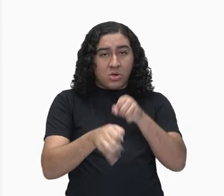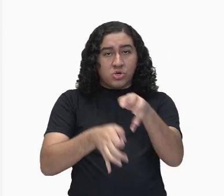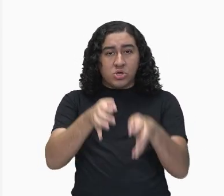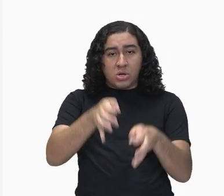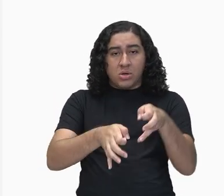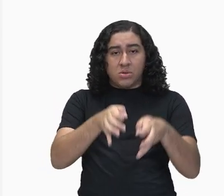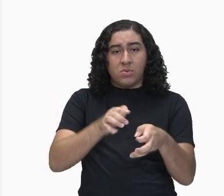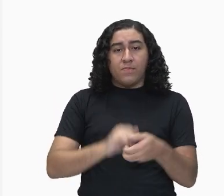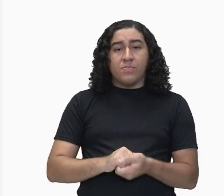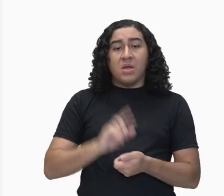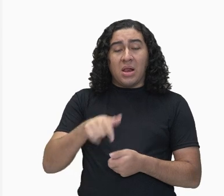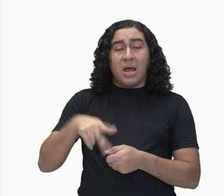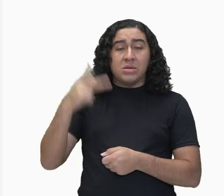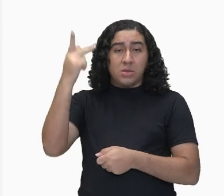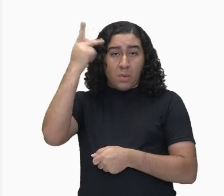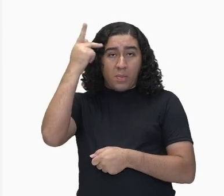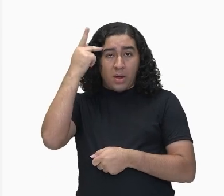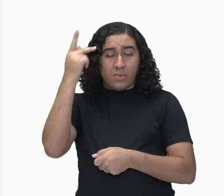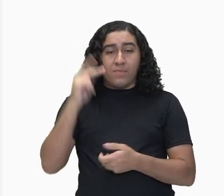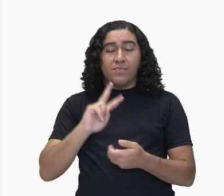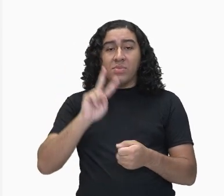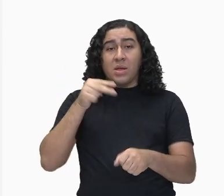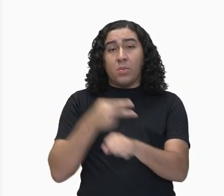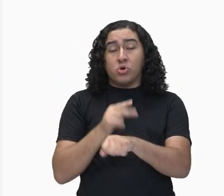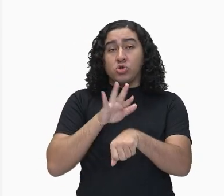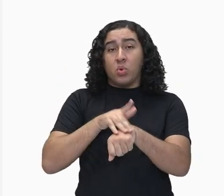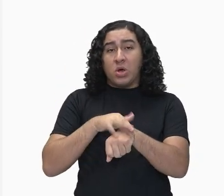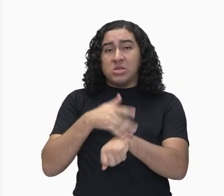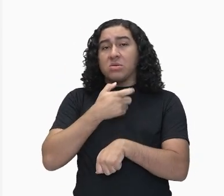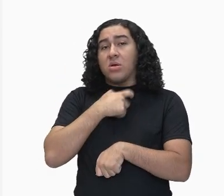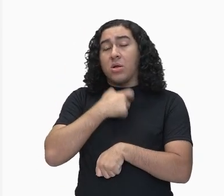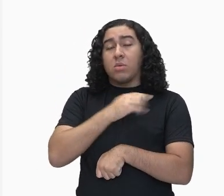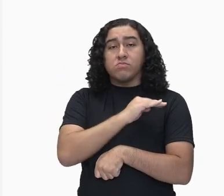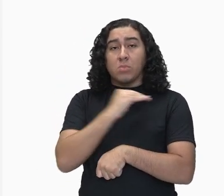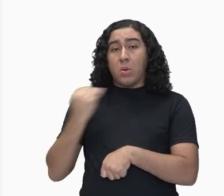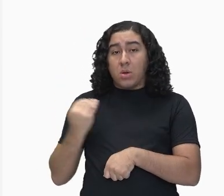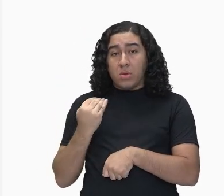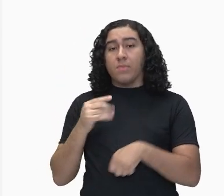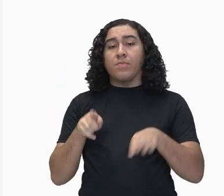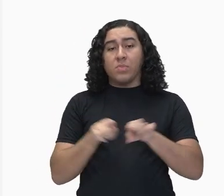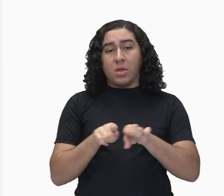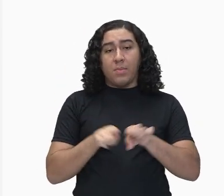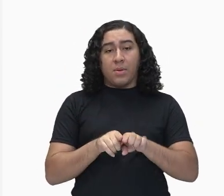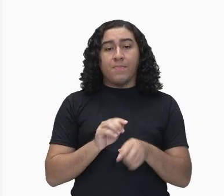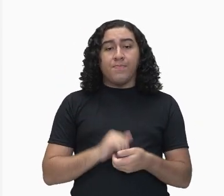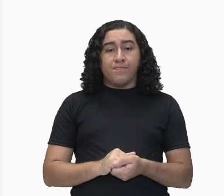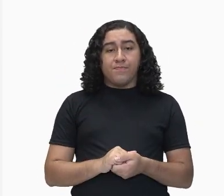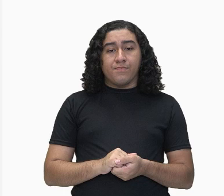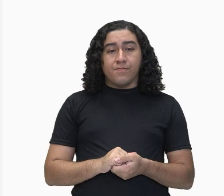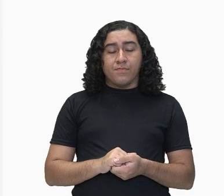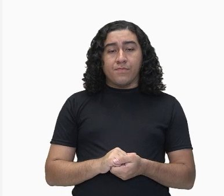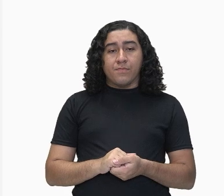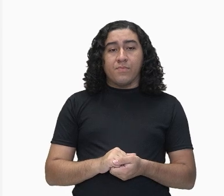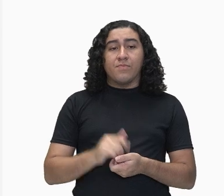21 anos, vítima de tuberculose e da infecção resultante de um acidente de